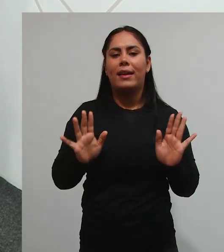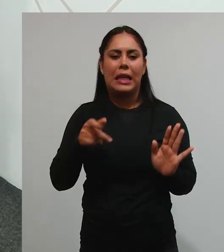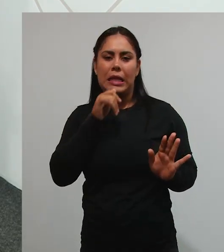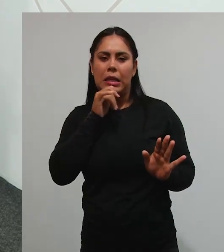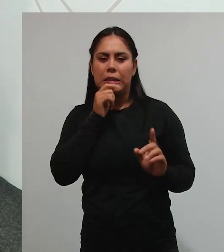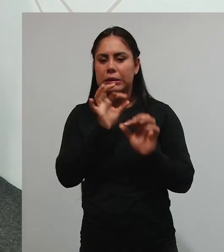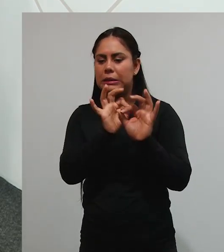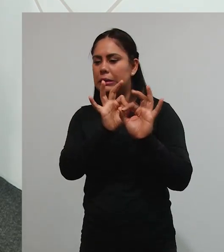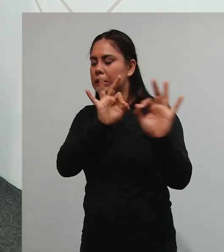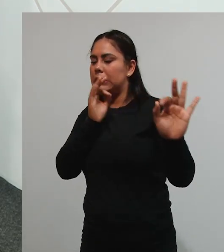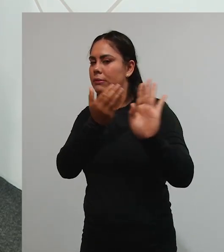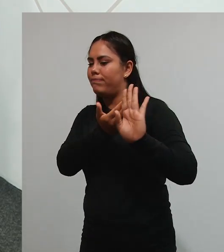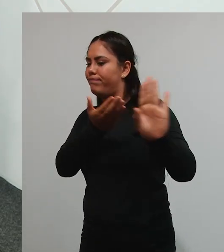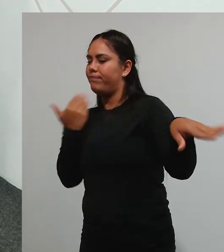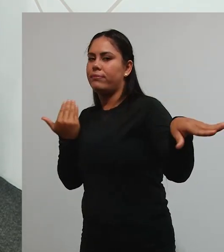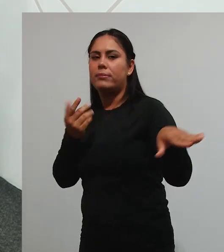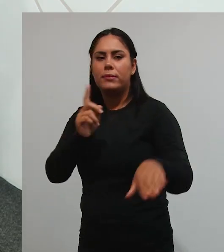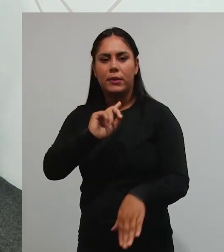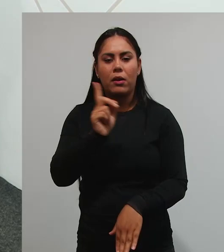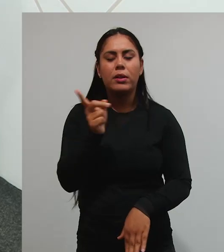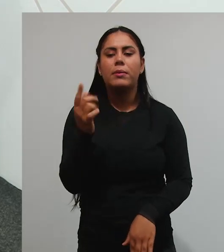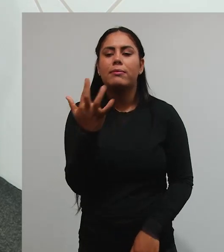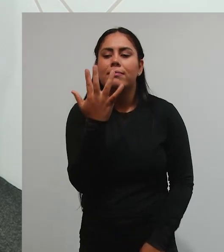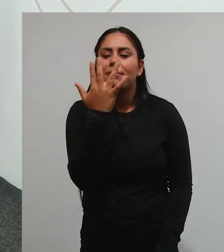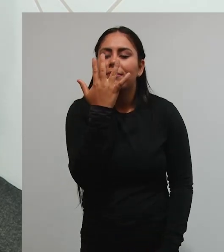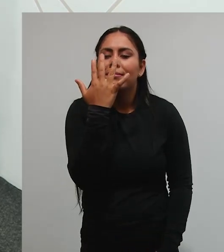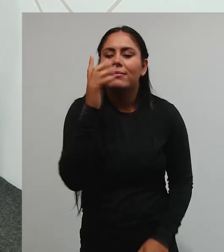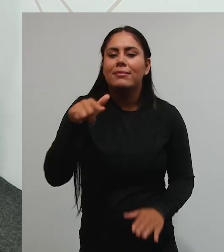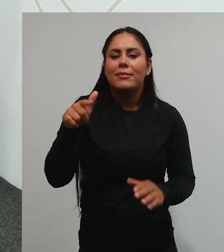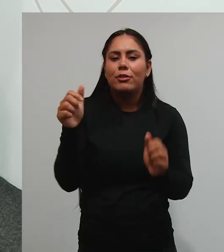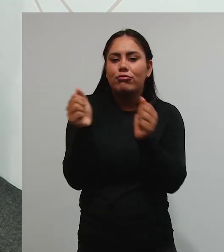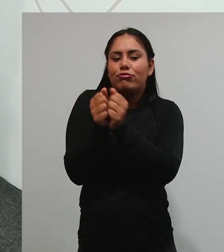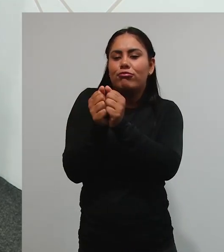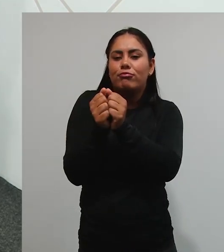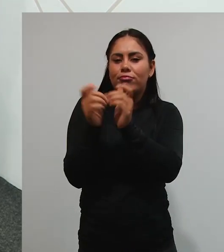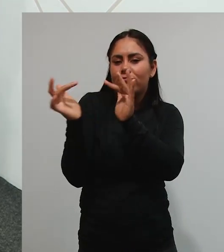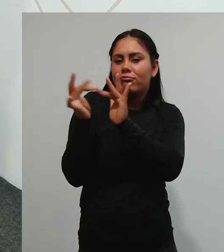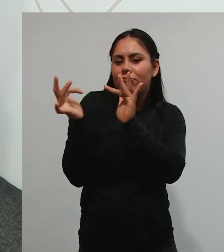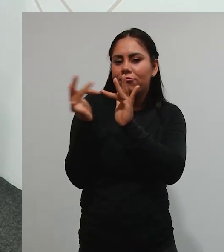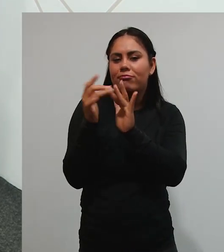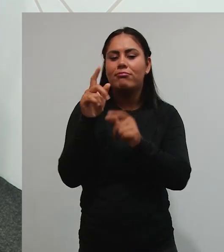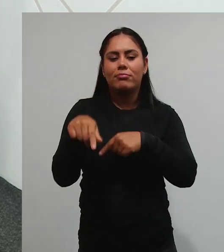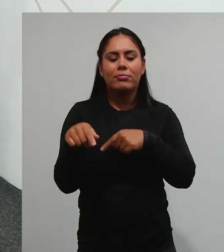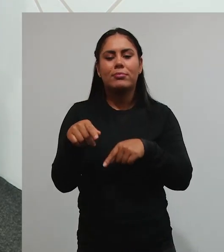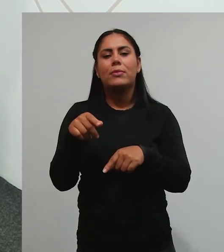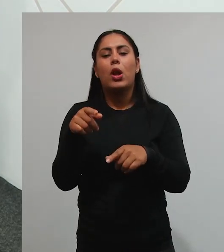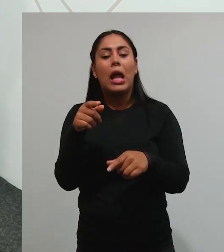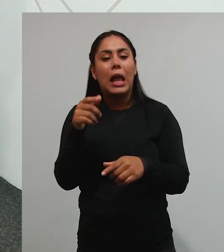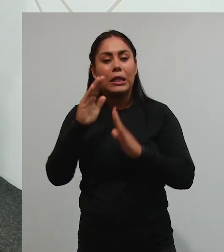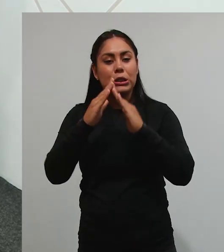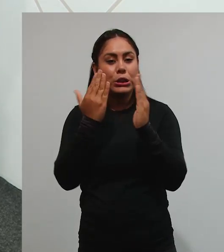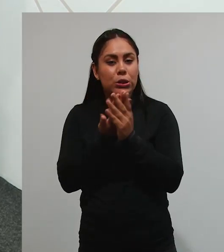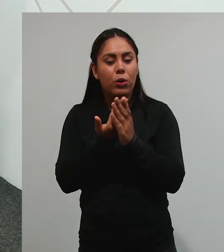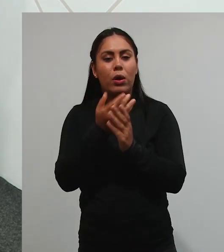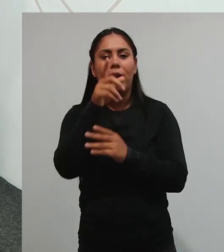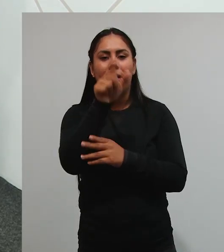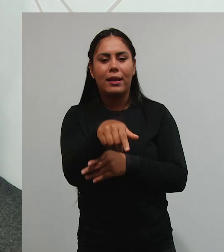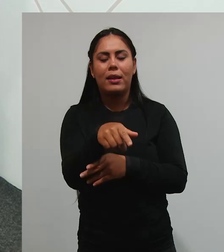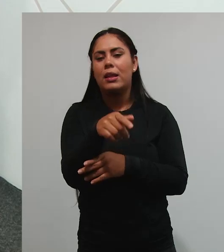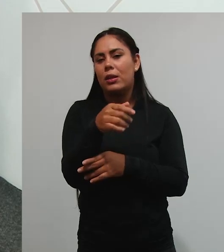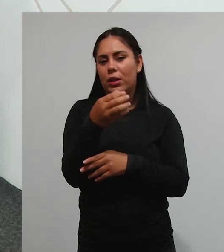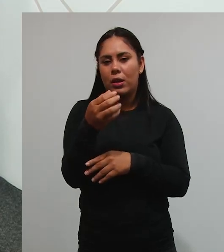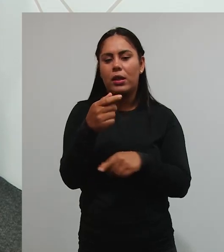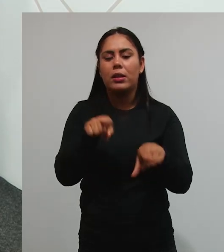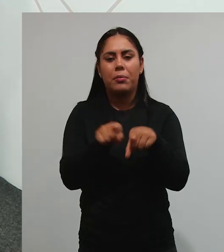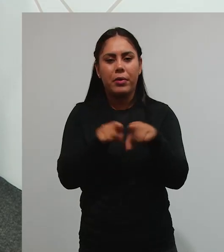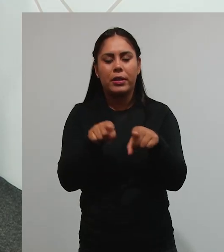um distanciamento. Né? Você tem que promover um encantamento, assim como o Rubem Alves trata, um encantamento para que a escola seja, assim